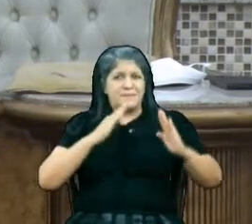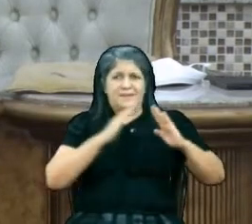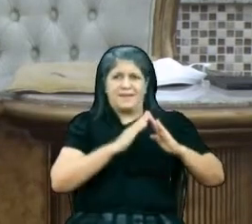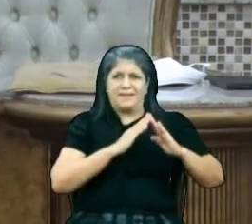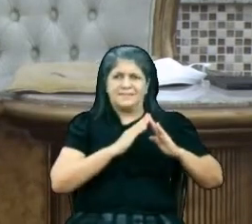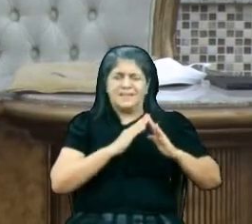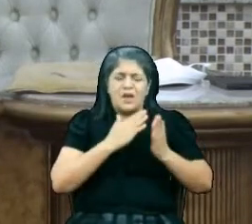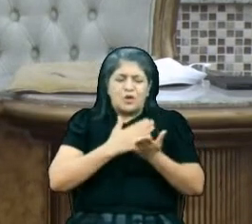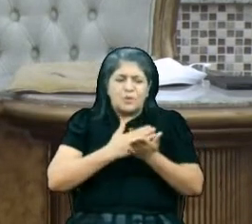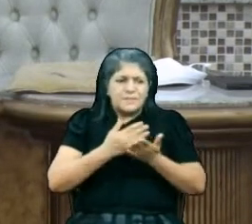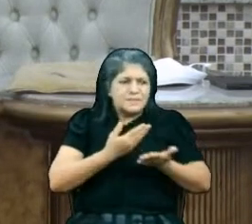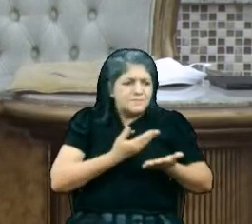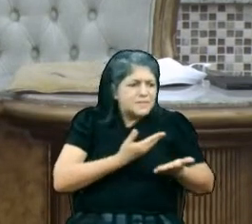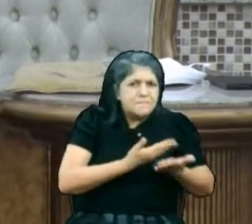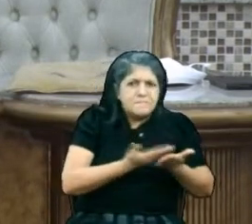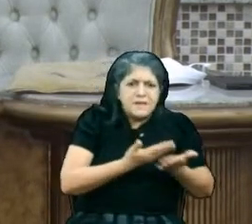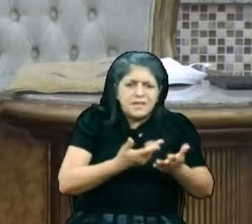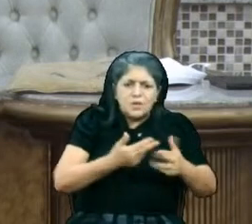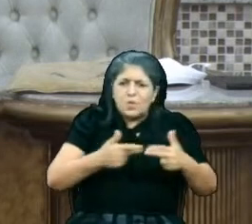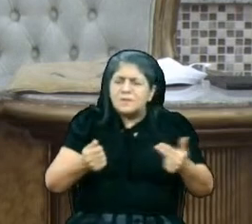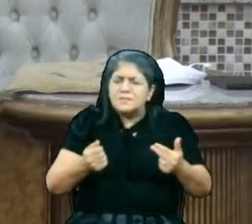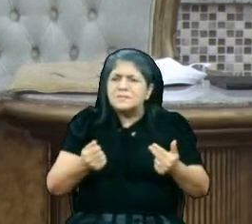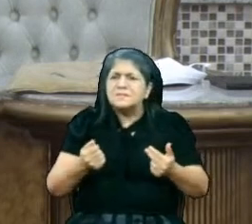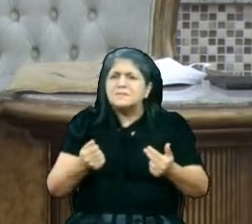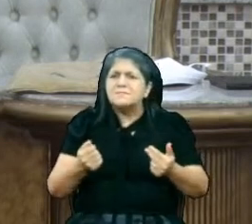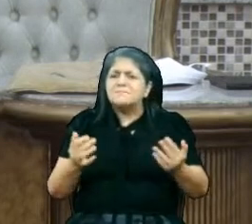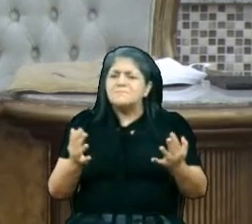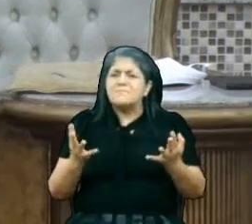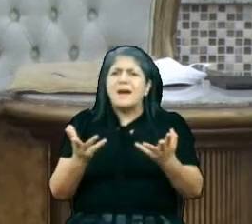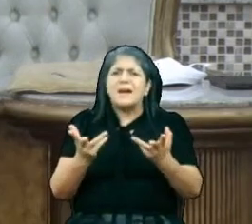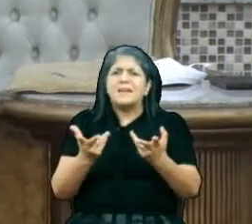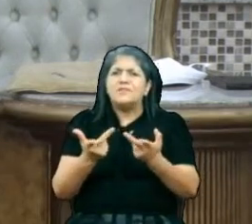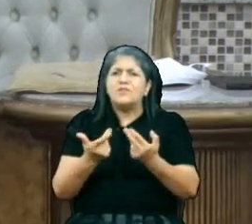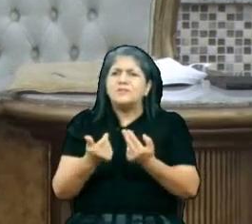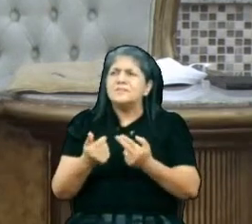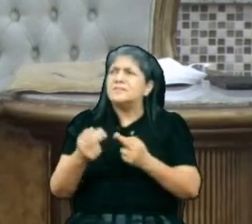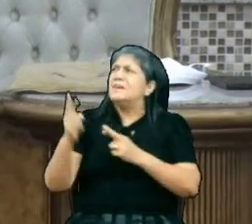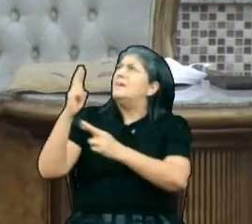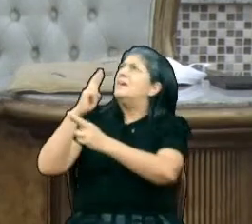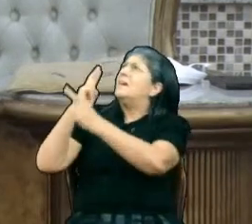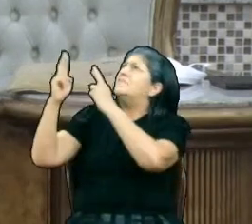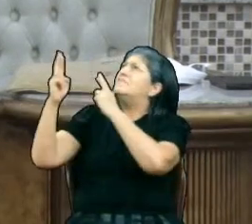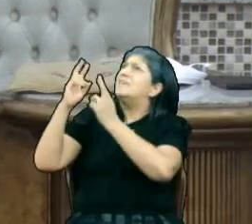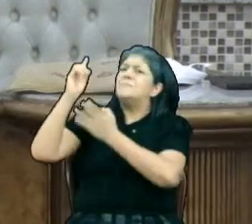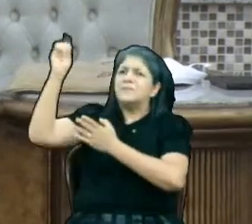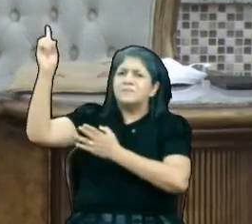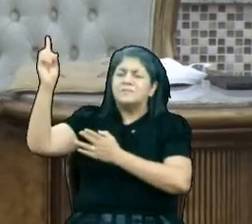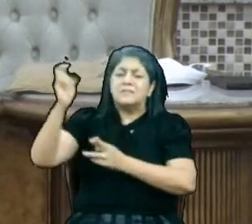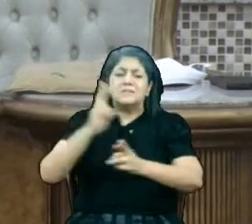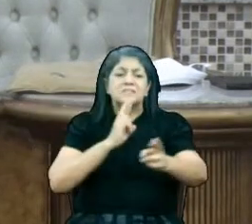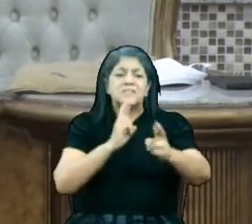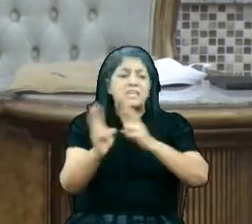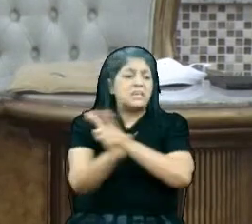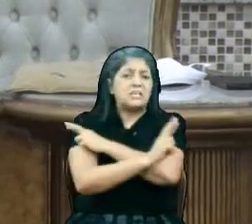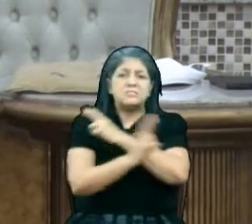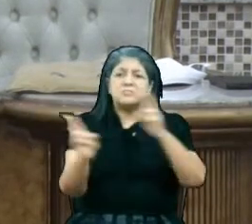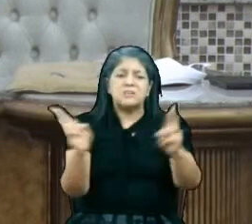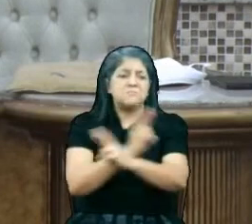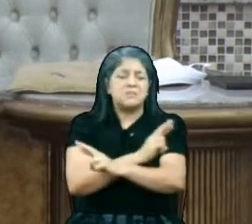eu falei o que estou falando agora sobre casamento relacionamento entre pais e filhos